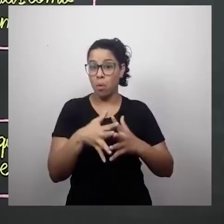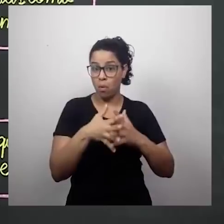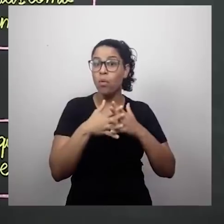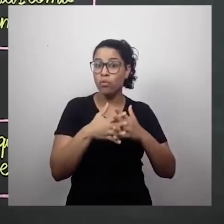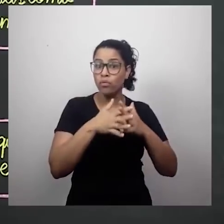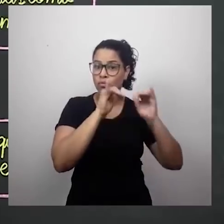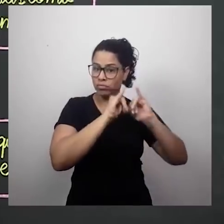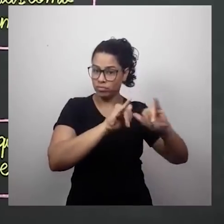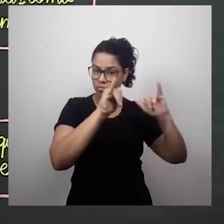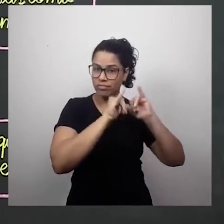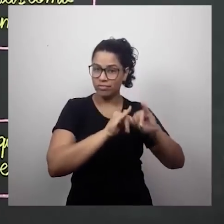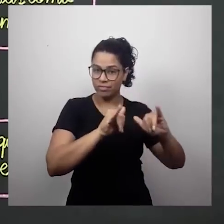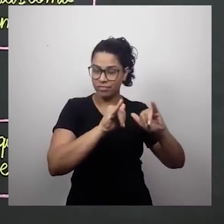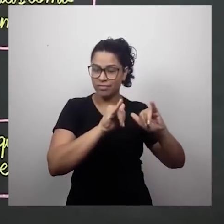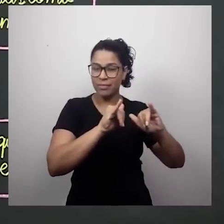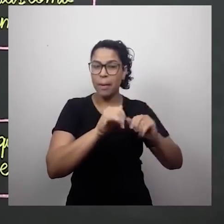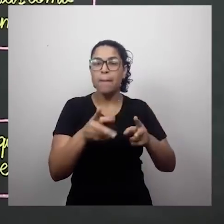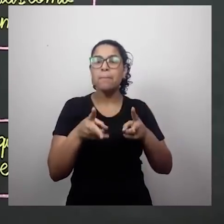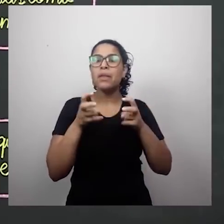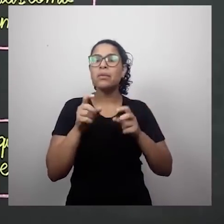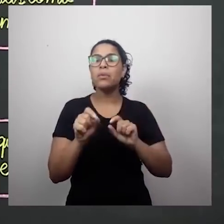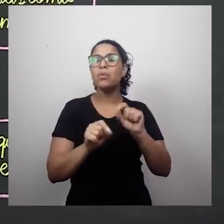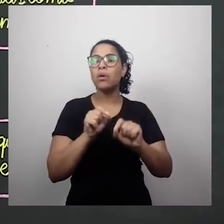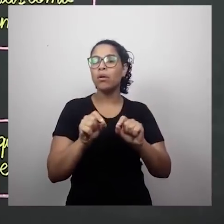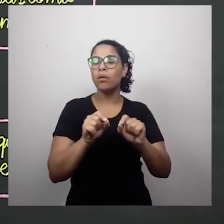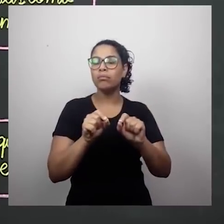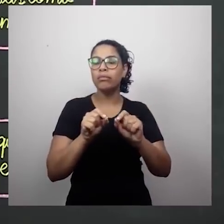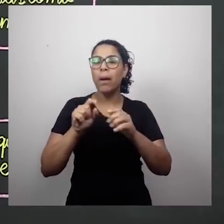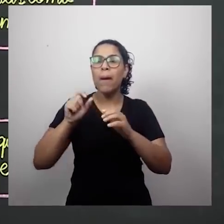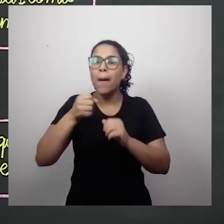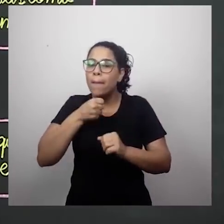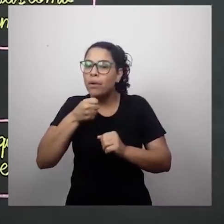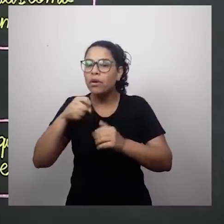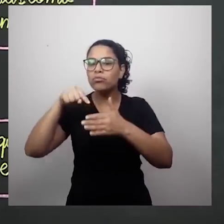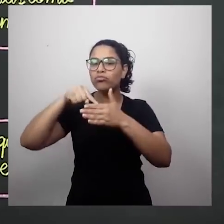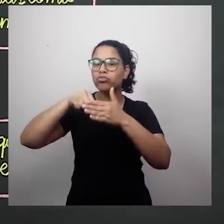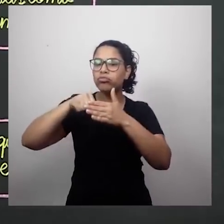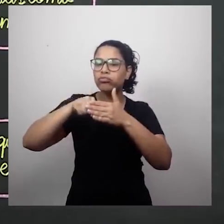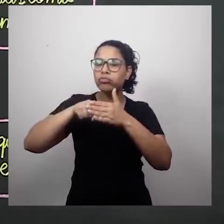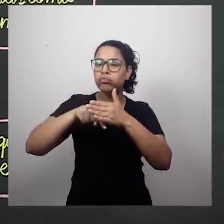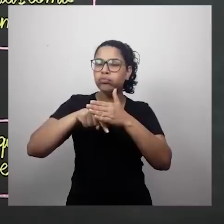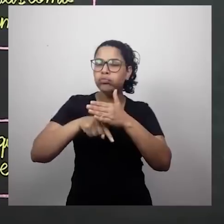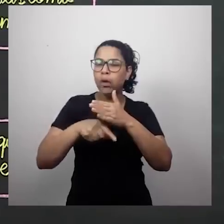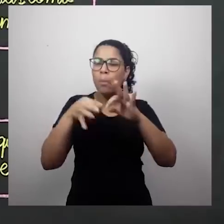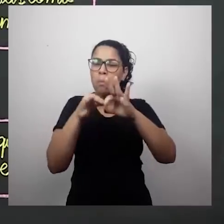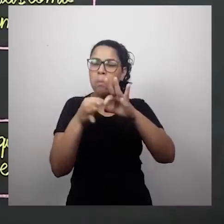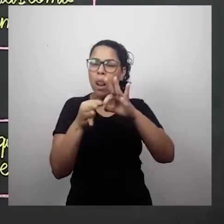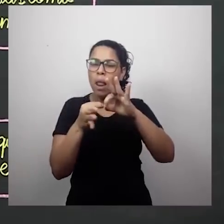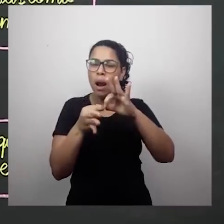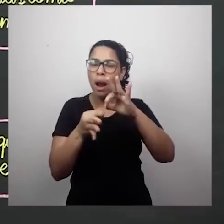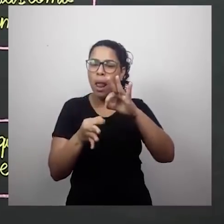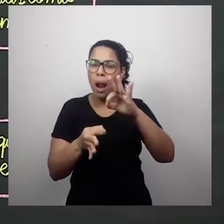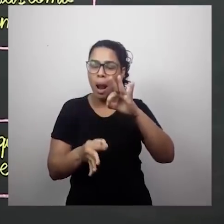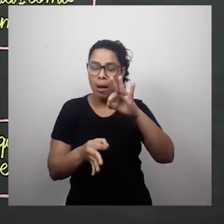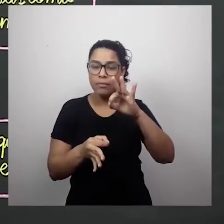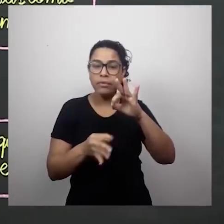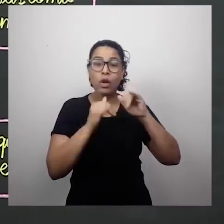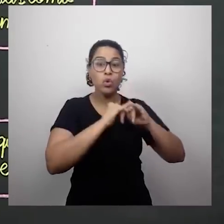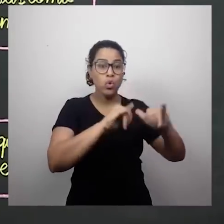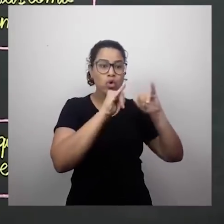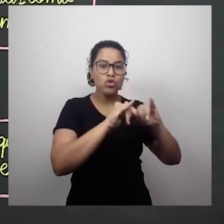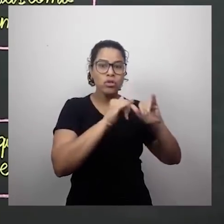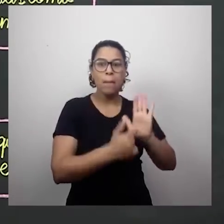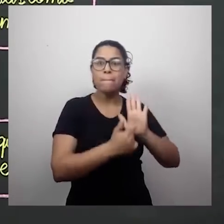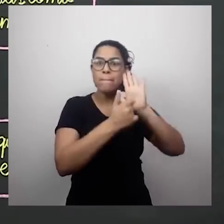com a notícia, a gente começa a perceber que há um aprofundamento, ou seja, a notícia tem um papel de relatar o fato, de apresentar as informações